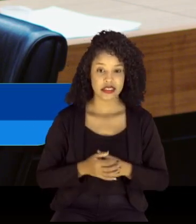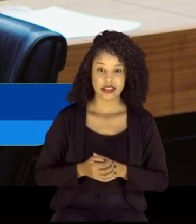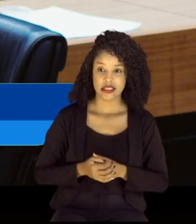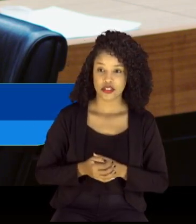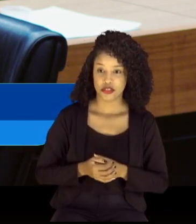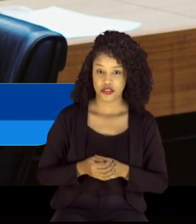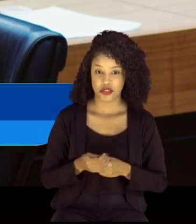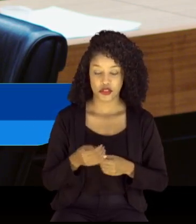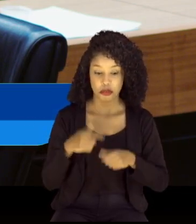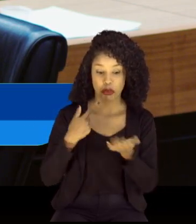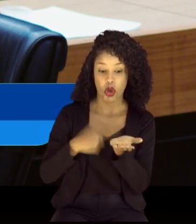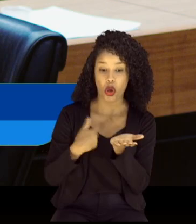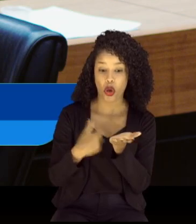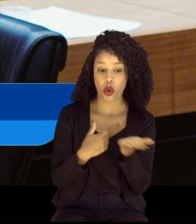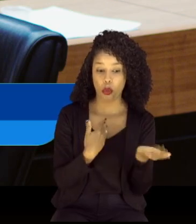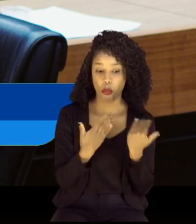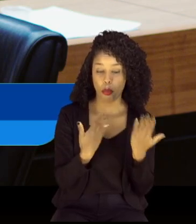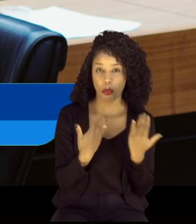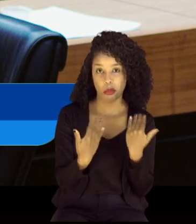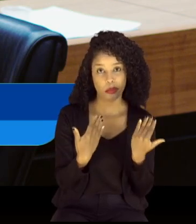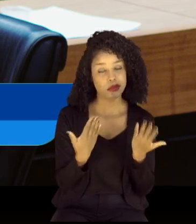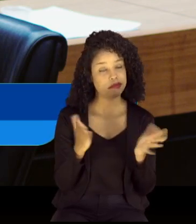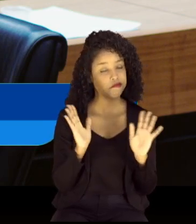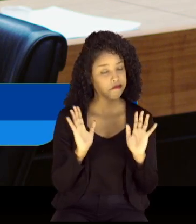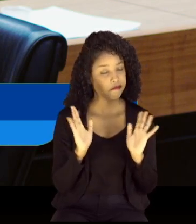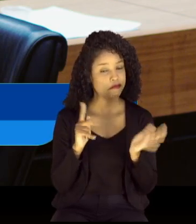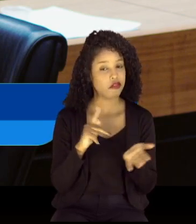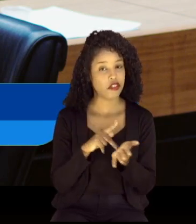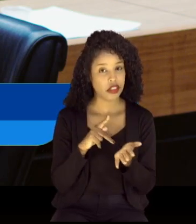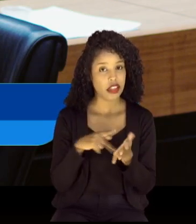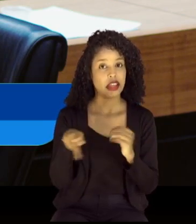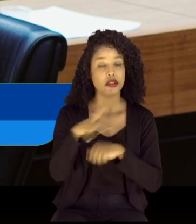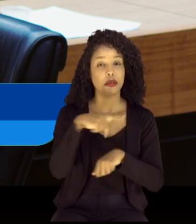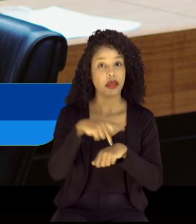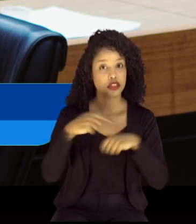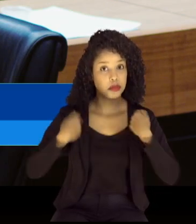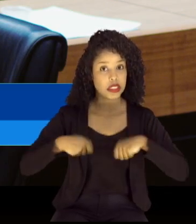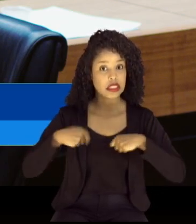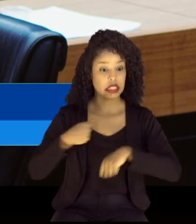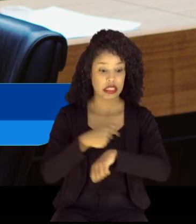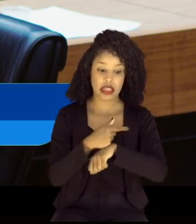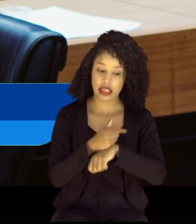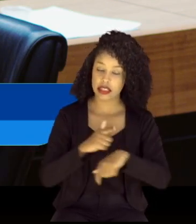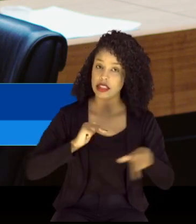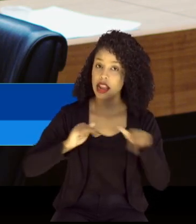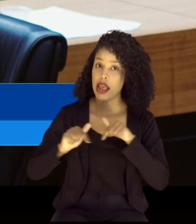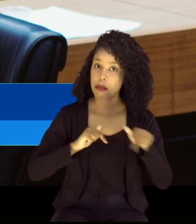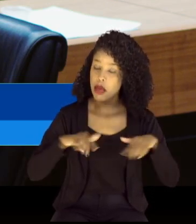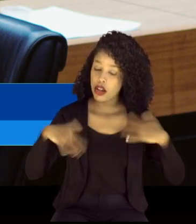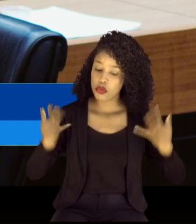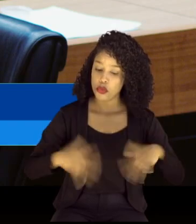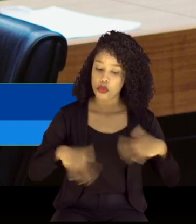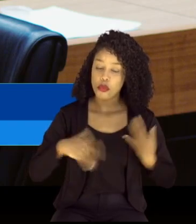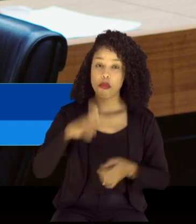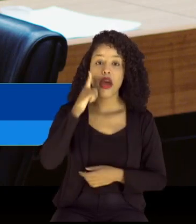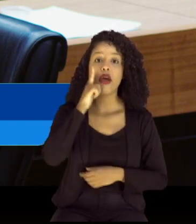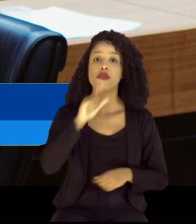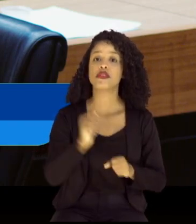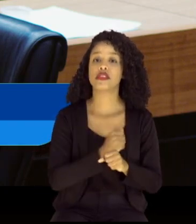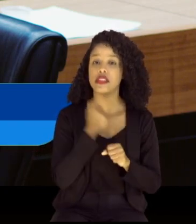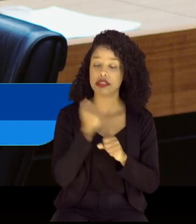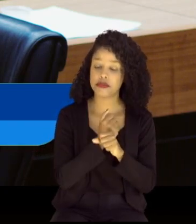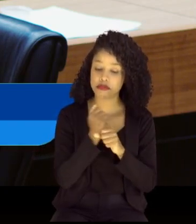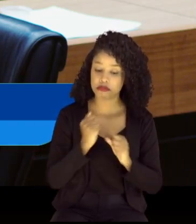as negociações. Realmente, o país precisa de muito tempo, de muito trabalho, para ser reconstituído,